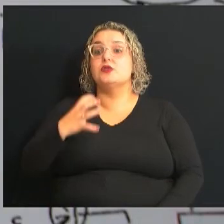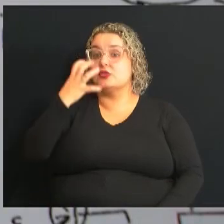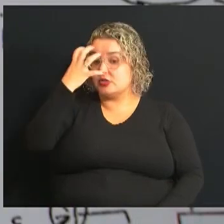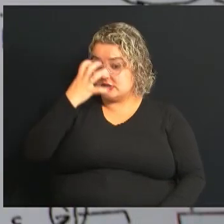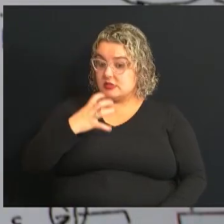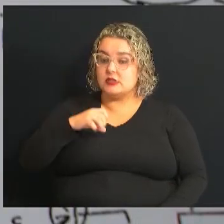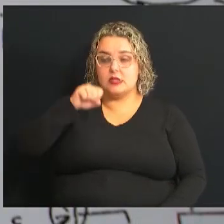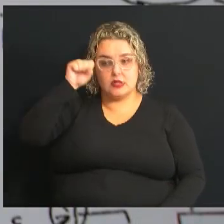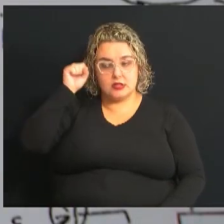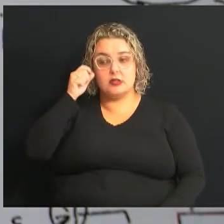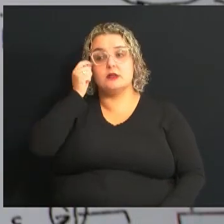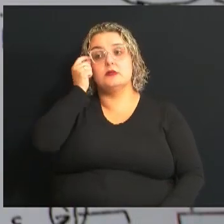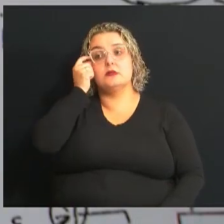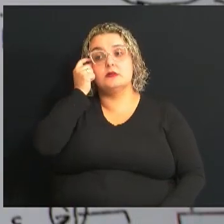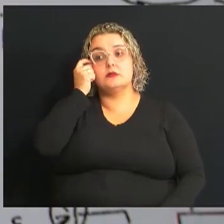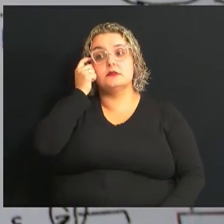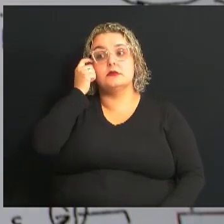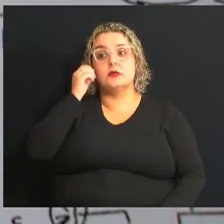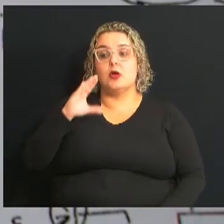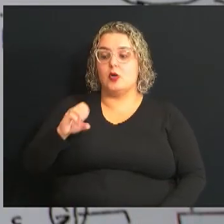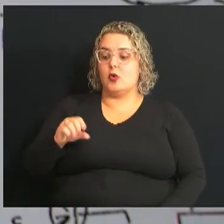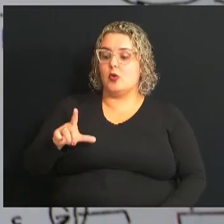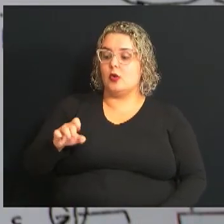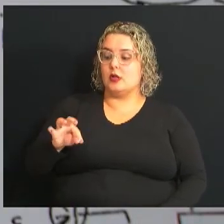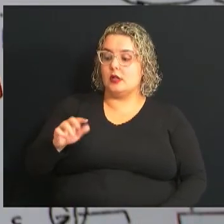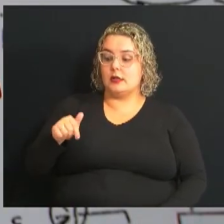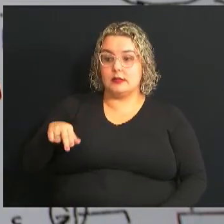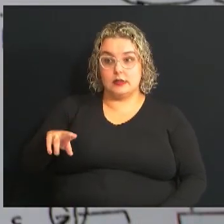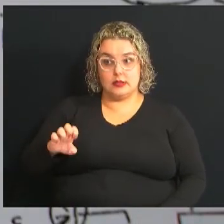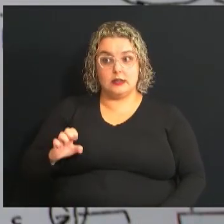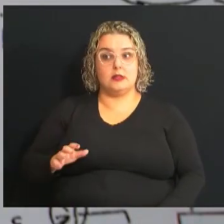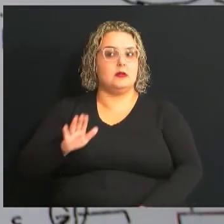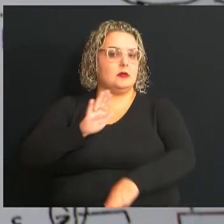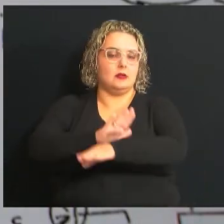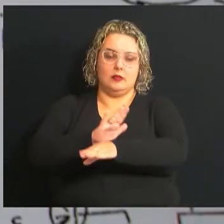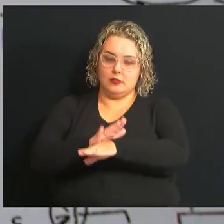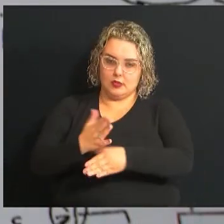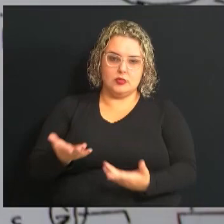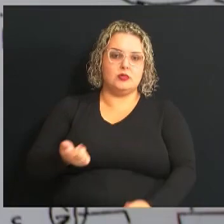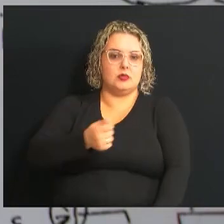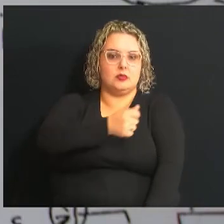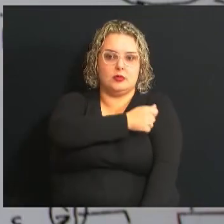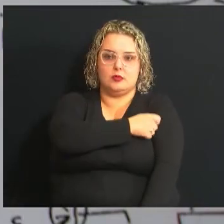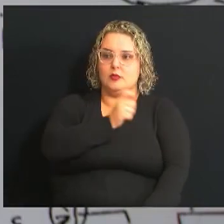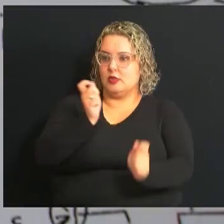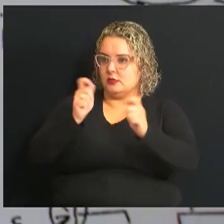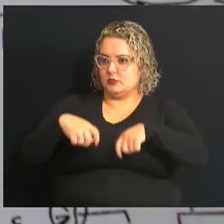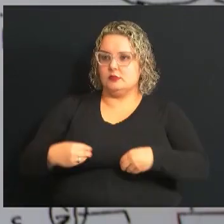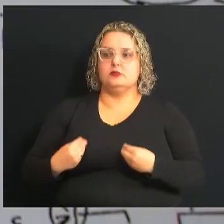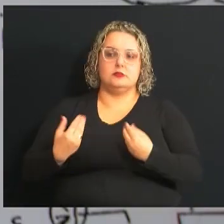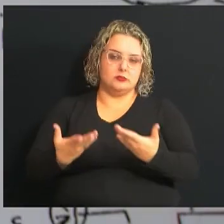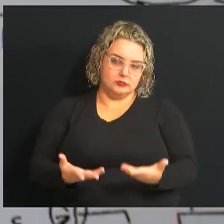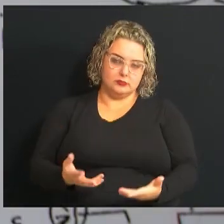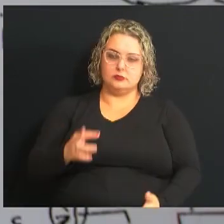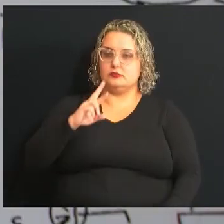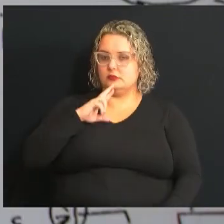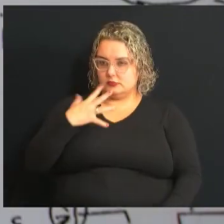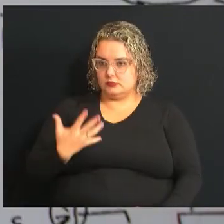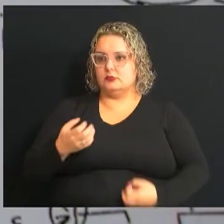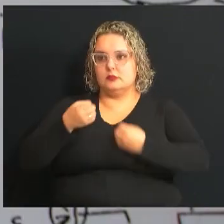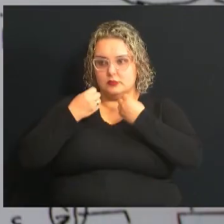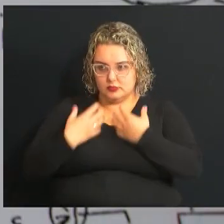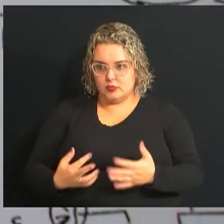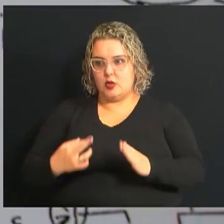coloca coletâneas que vão auxiliar esse aluno e possivelmente esse aluno vai trazer um bom repertório para conseguir fazer essa